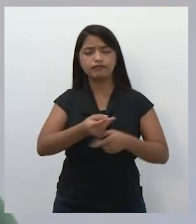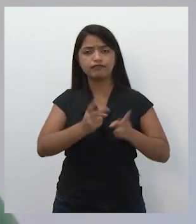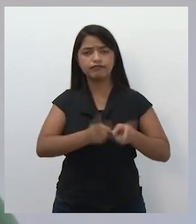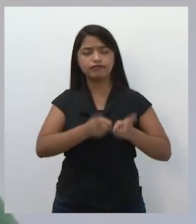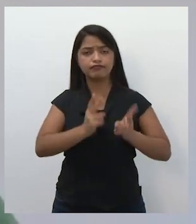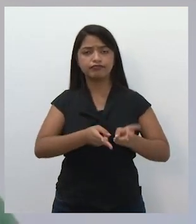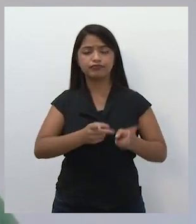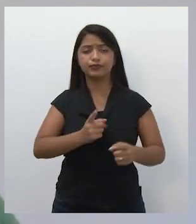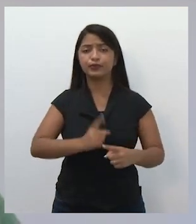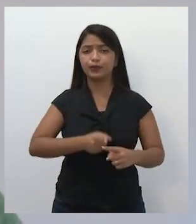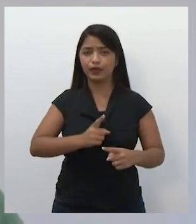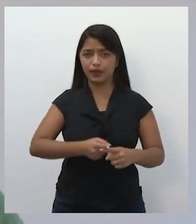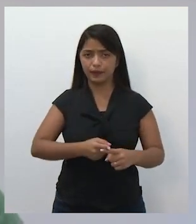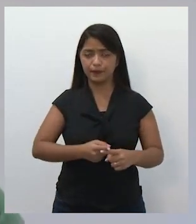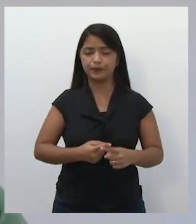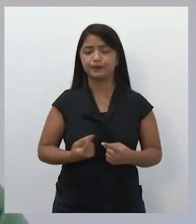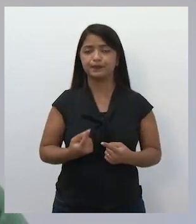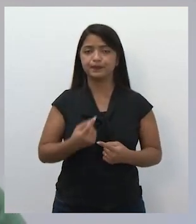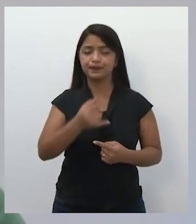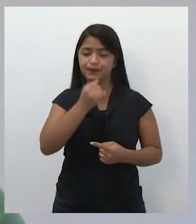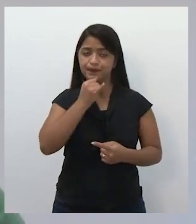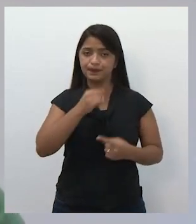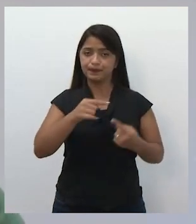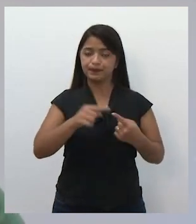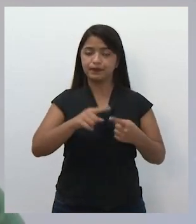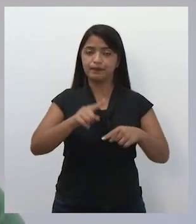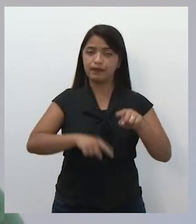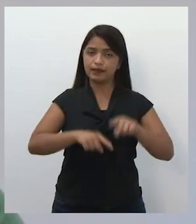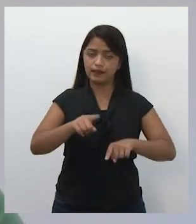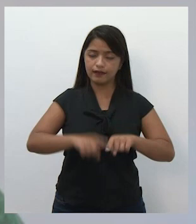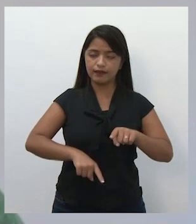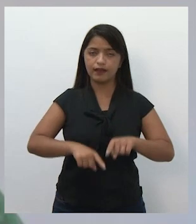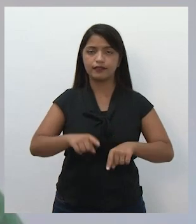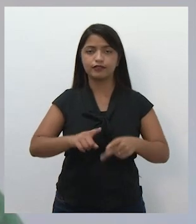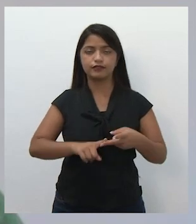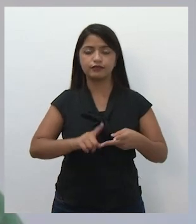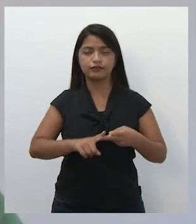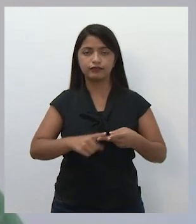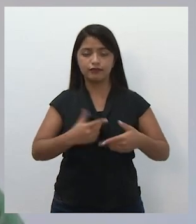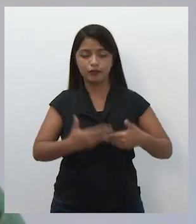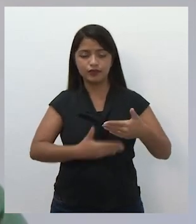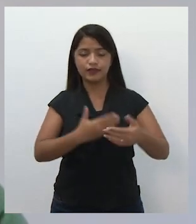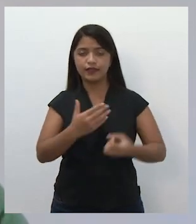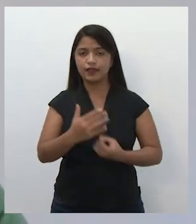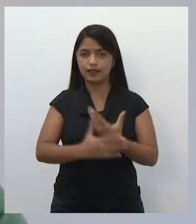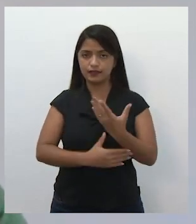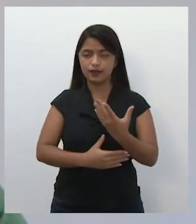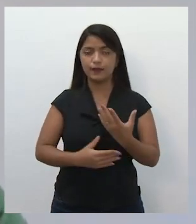da questão da materialidade, do processo de criação,